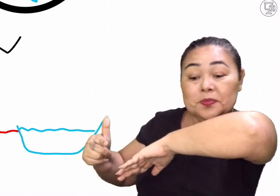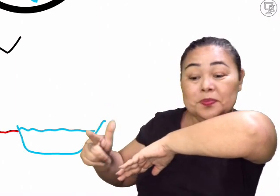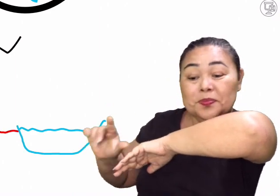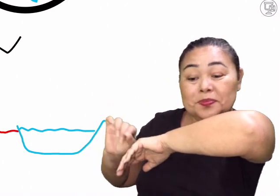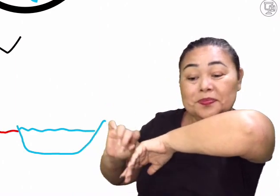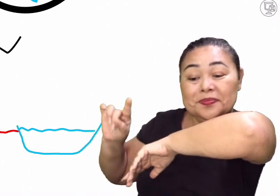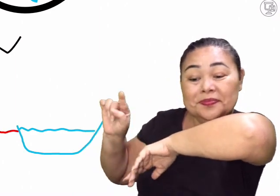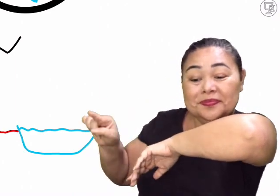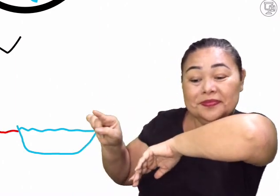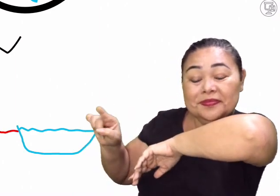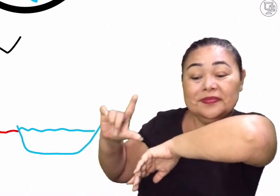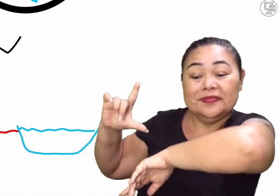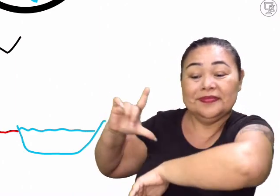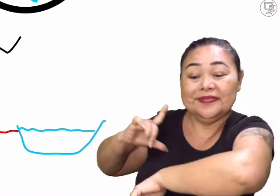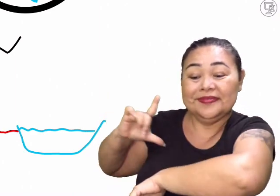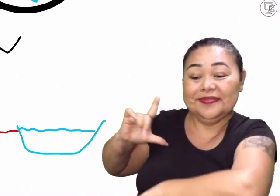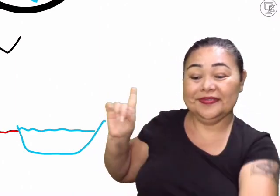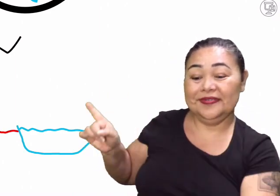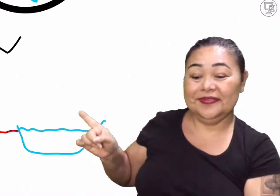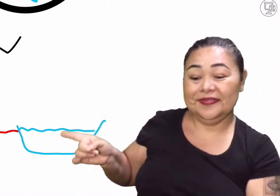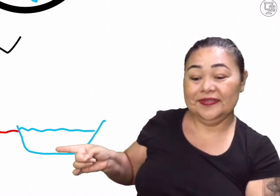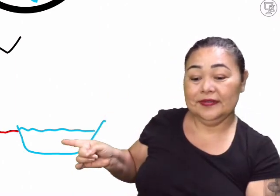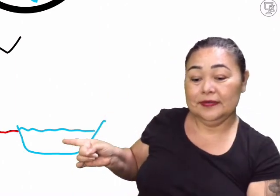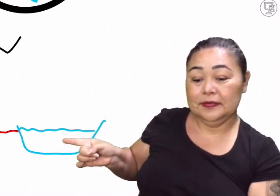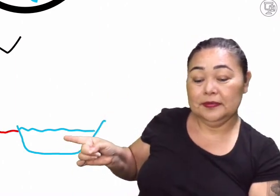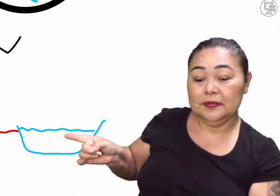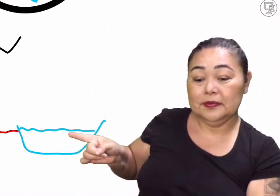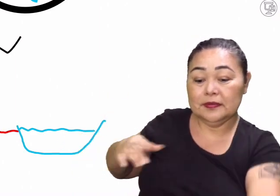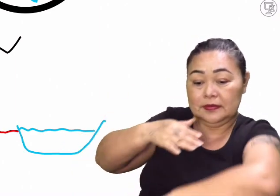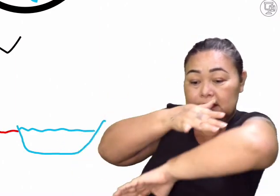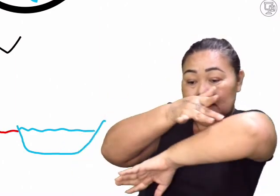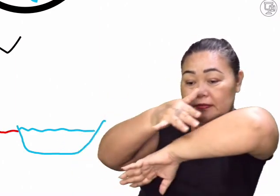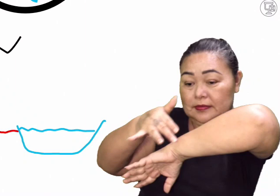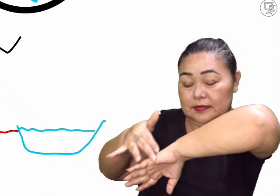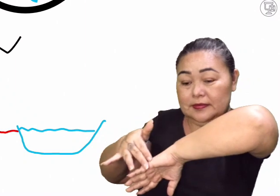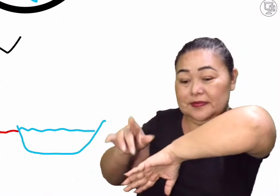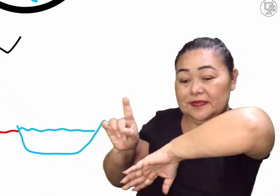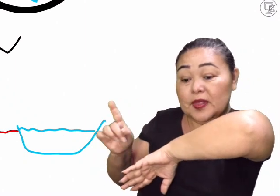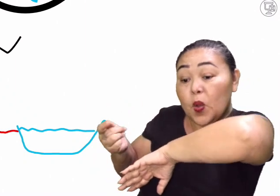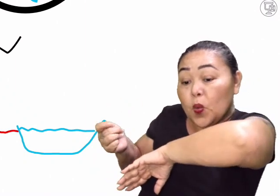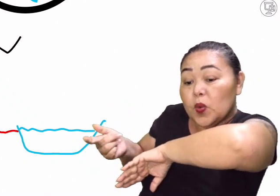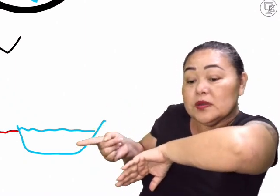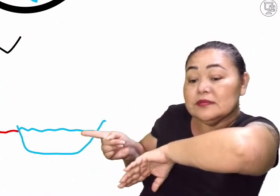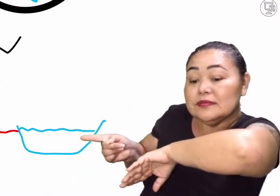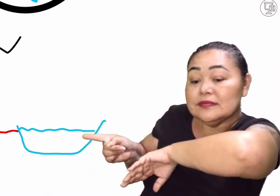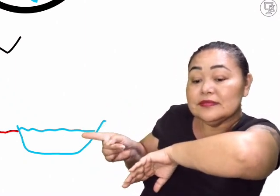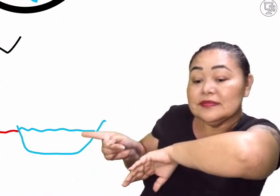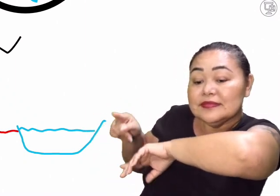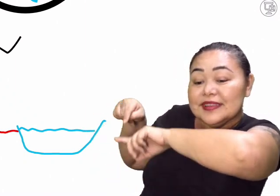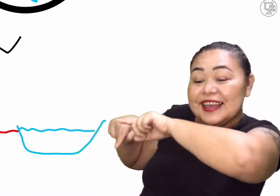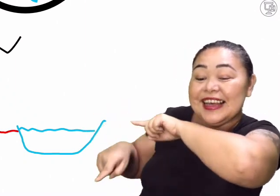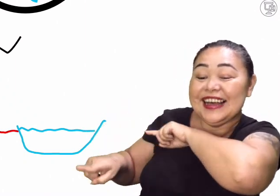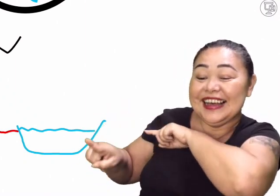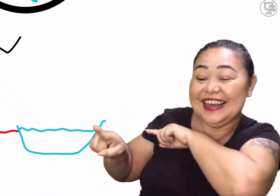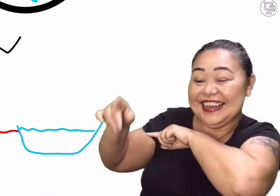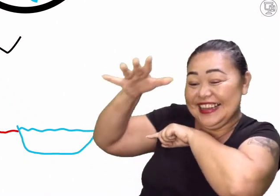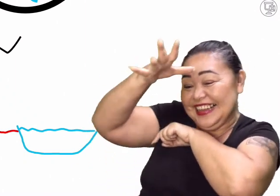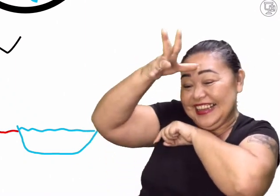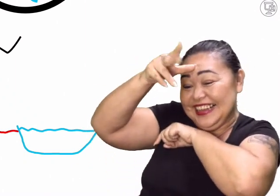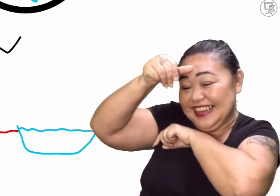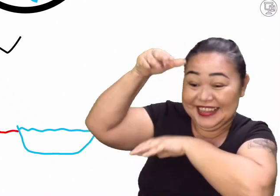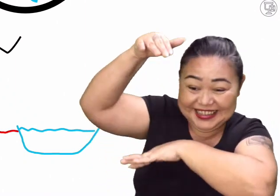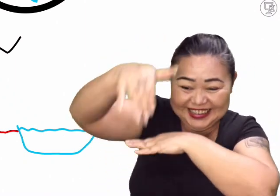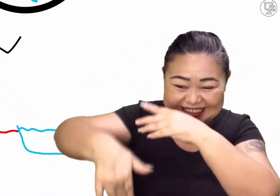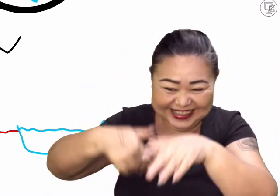o poder de ter esse curso desse rio, né? Olha aí, quase que a nossa intérprete mergulha no Madeira aí, que você colocou bem